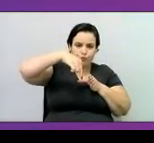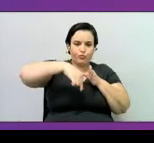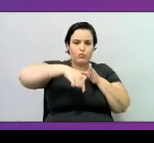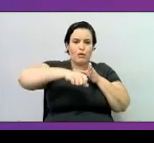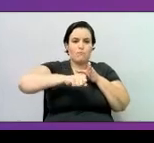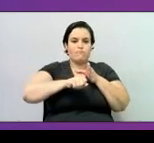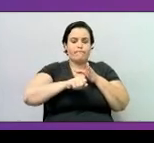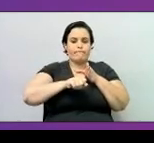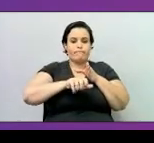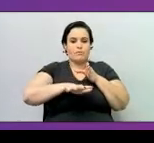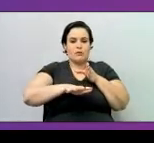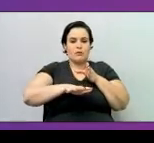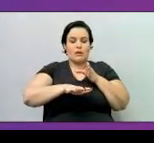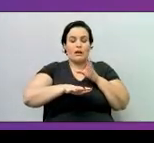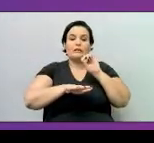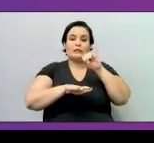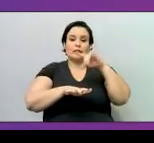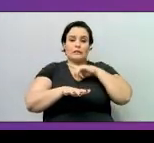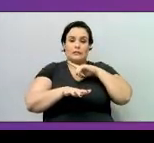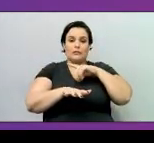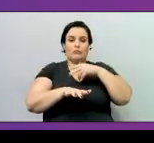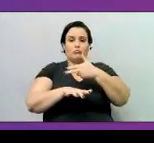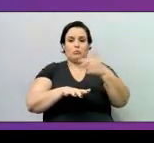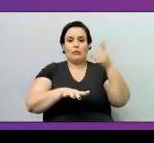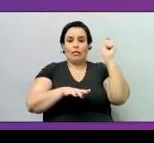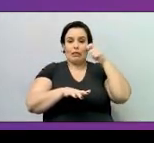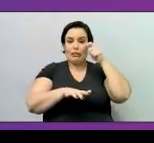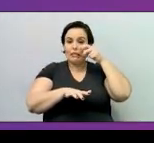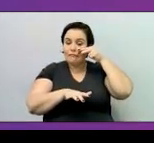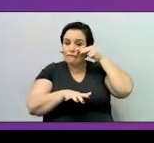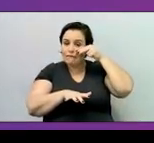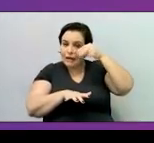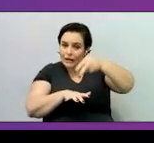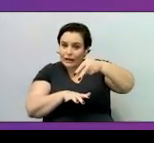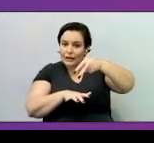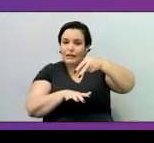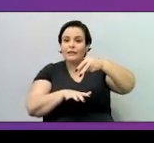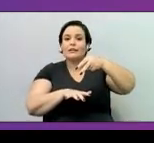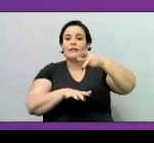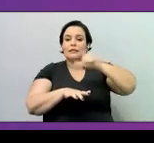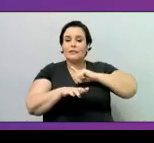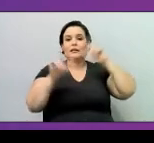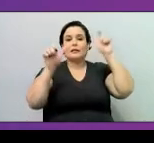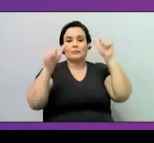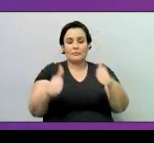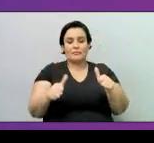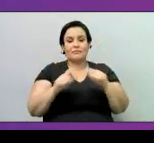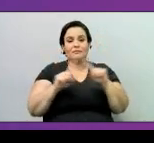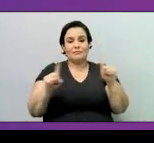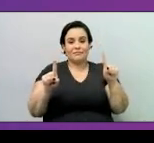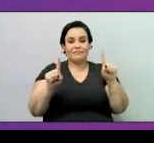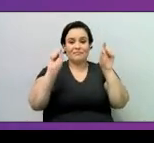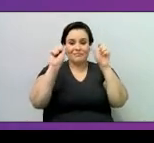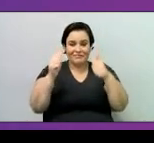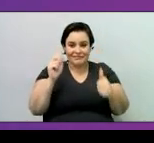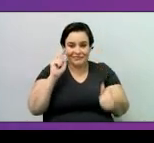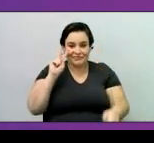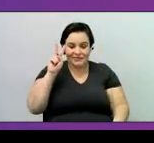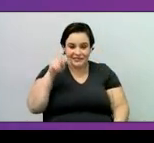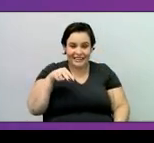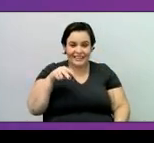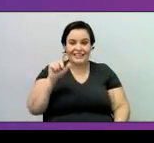delas se você tiver uma parada que permita visualizar lá você vai ver essa imagem mas essa imagem que tá se vendo a imagem que quando